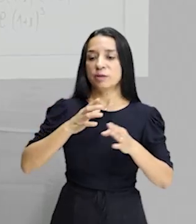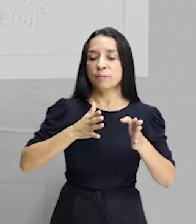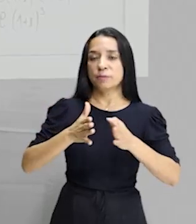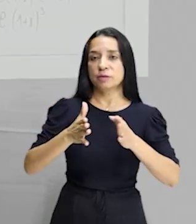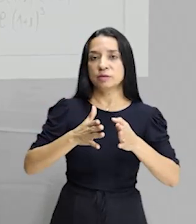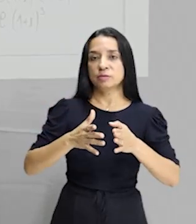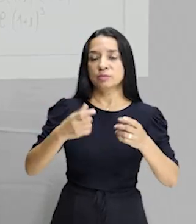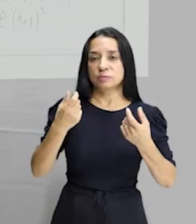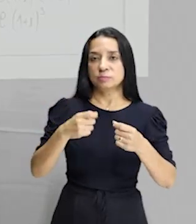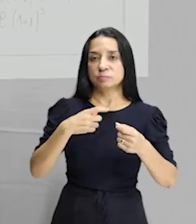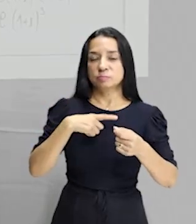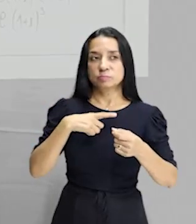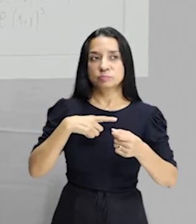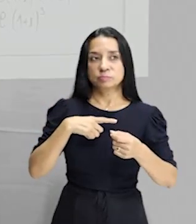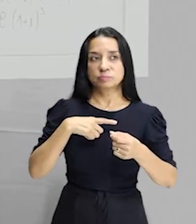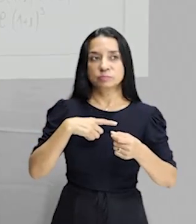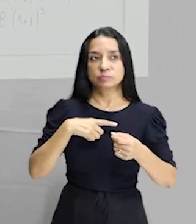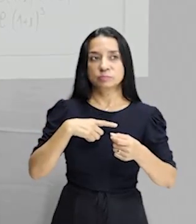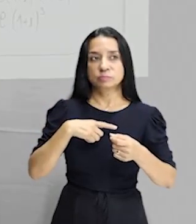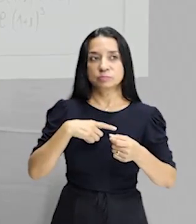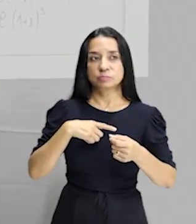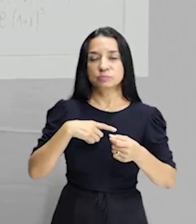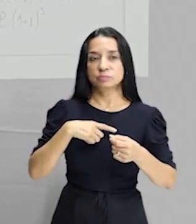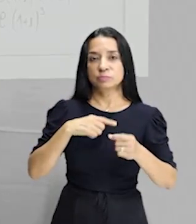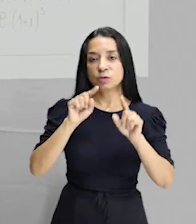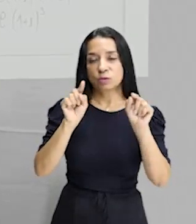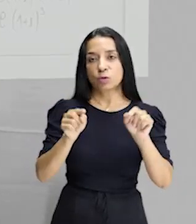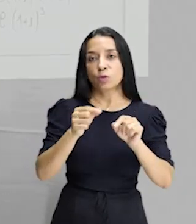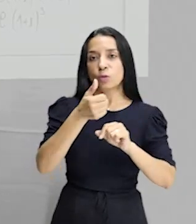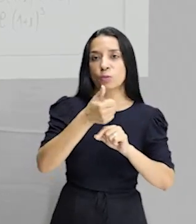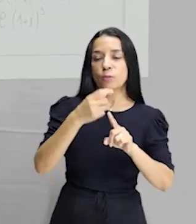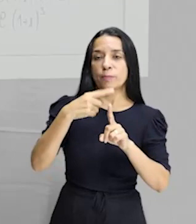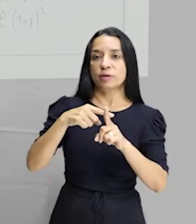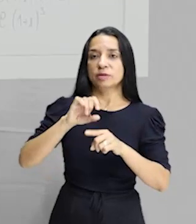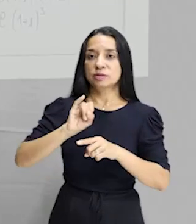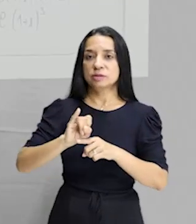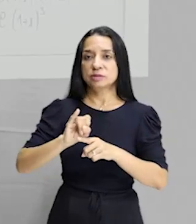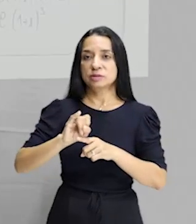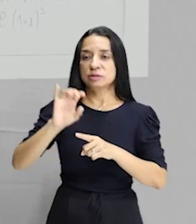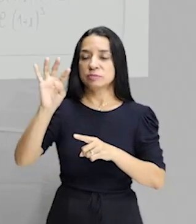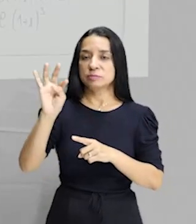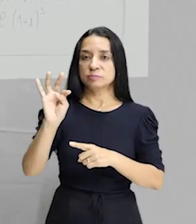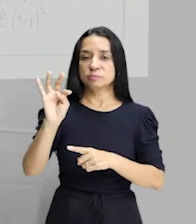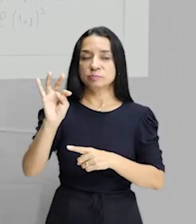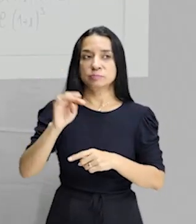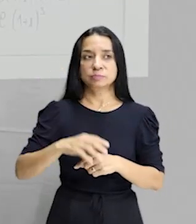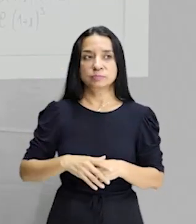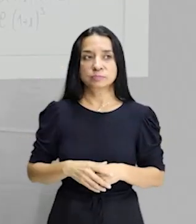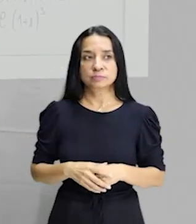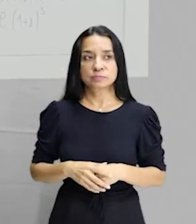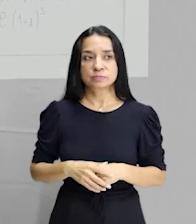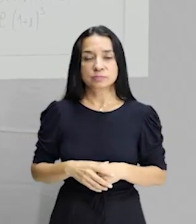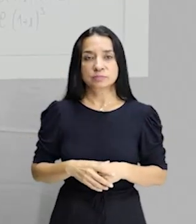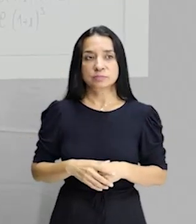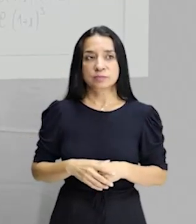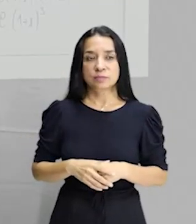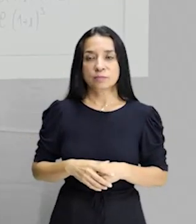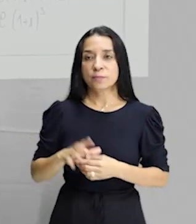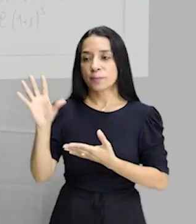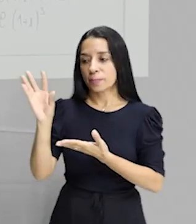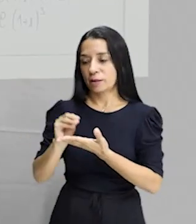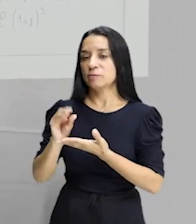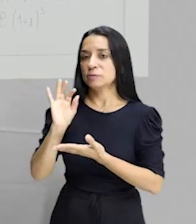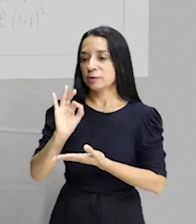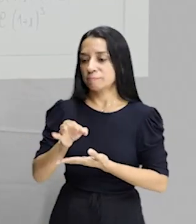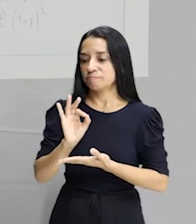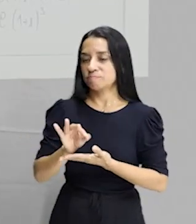ter um mais I elevado a t certo então só para você anotar certinho no seu caderno saber quem